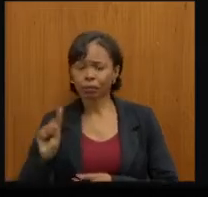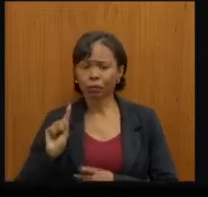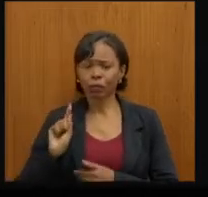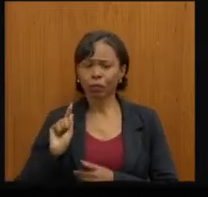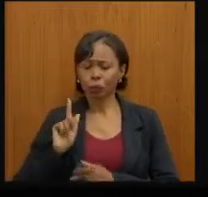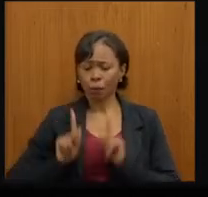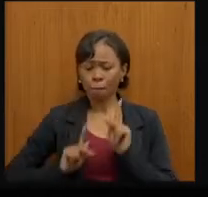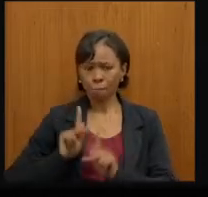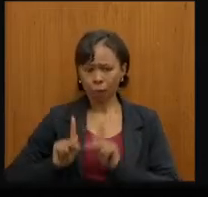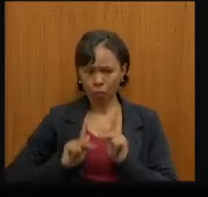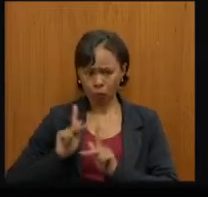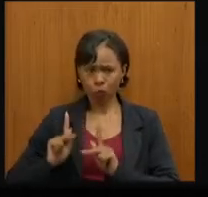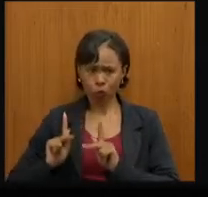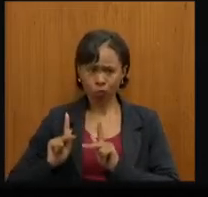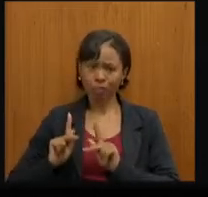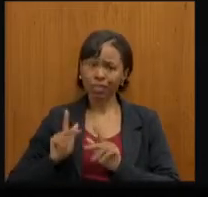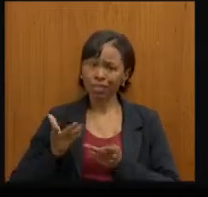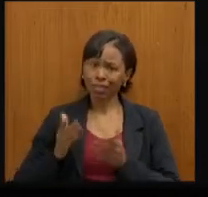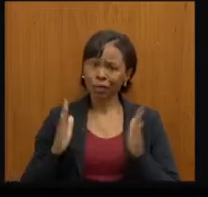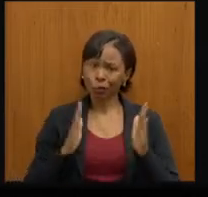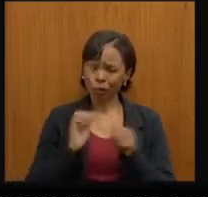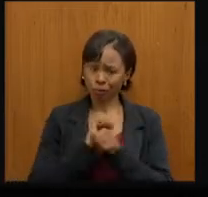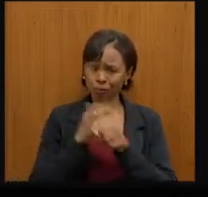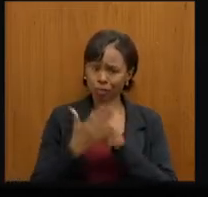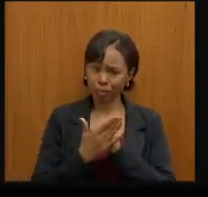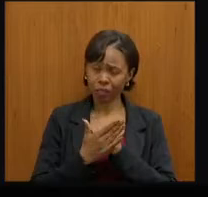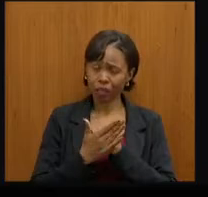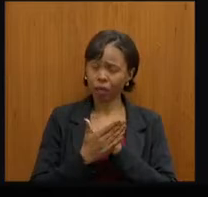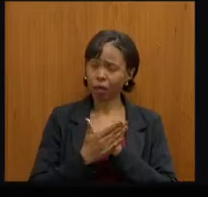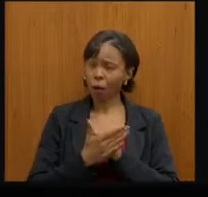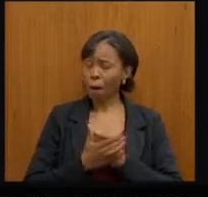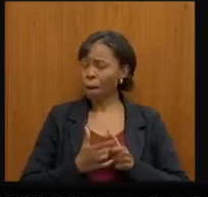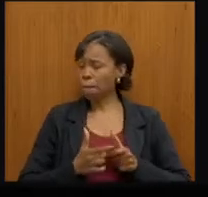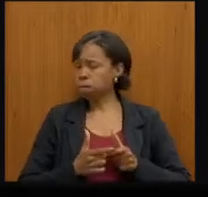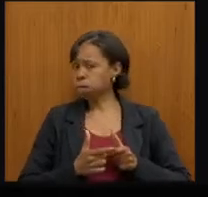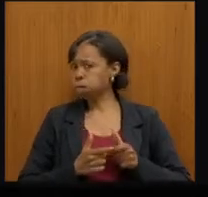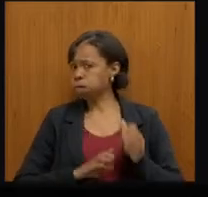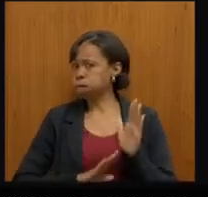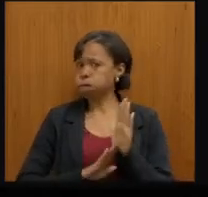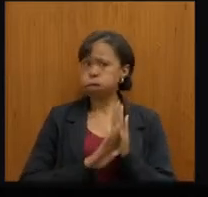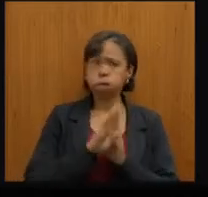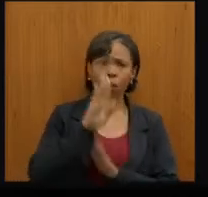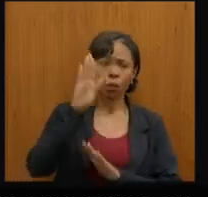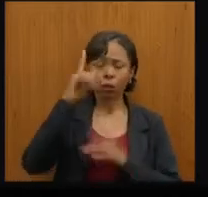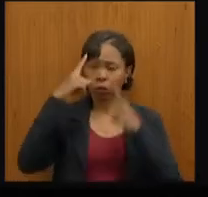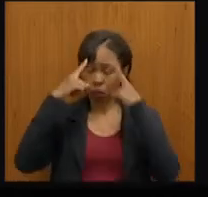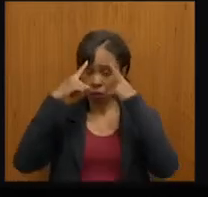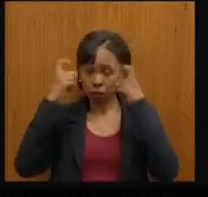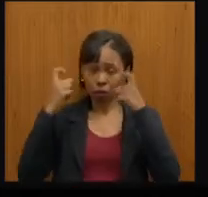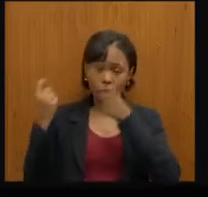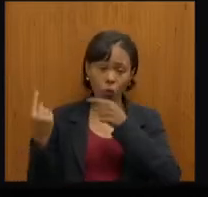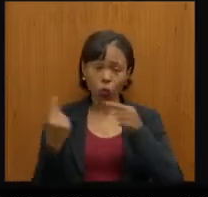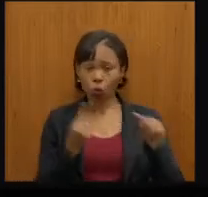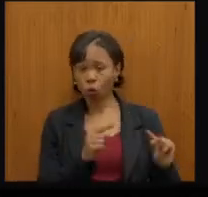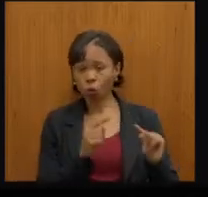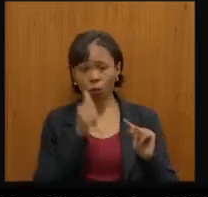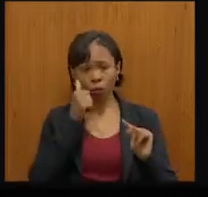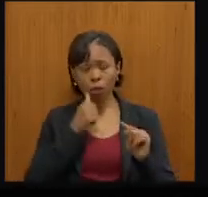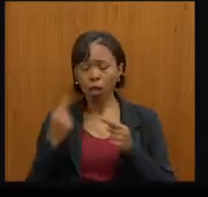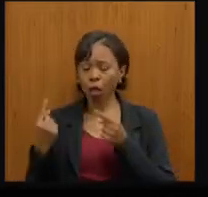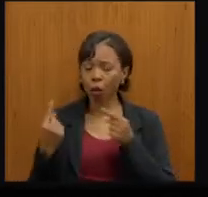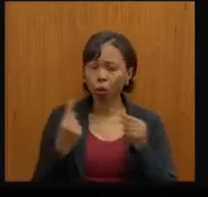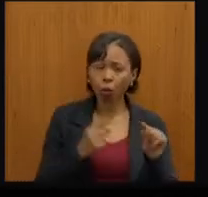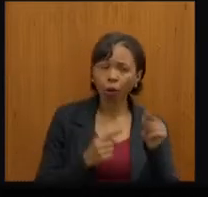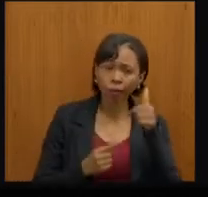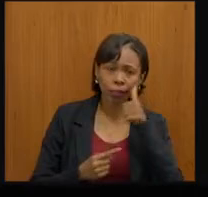muito muito os casos de violência contra mulher contra as meninas e assim é preocupante